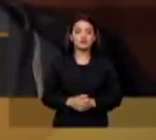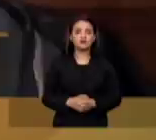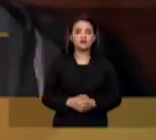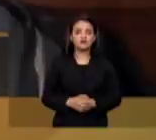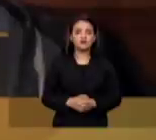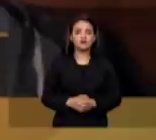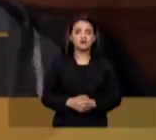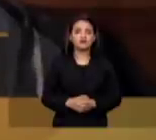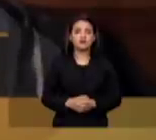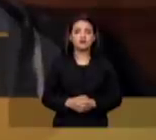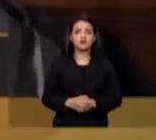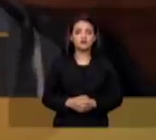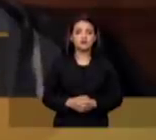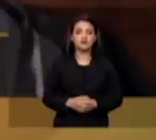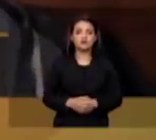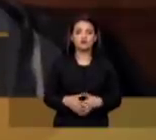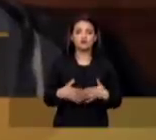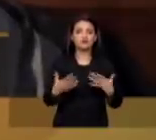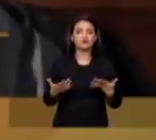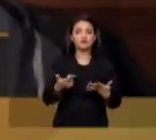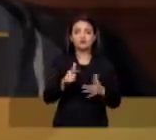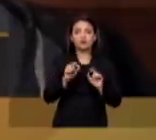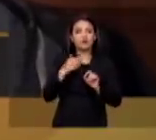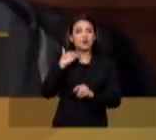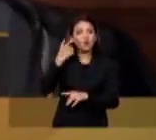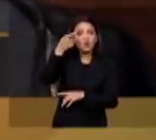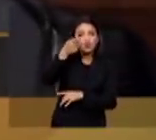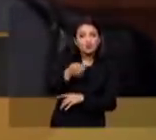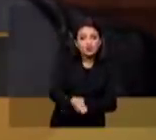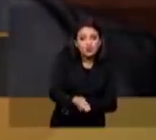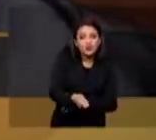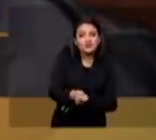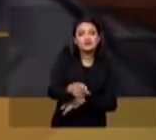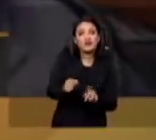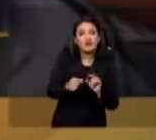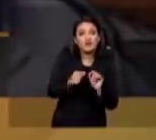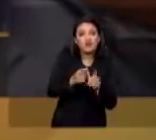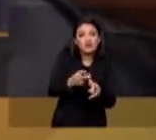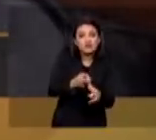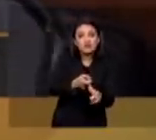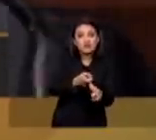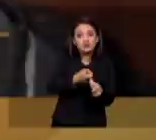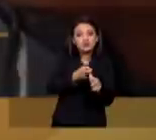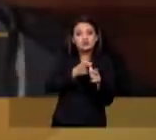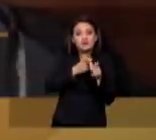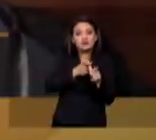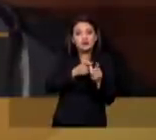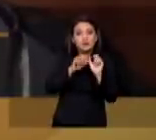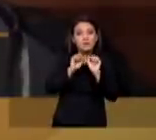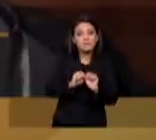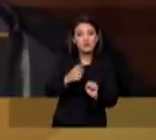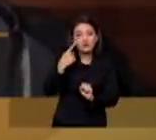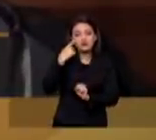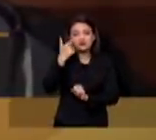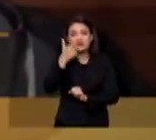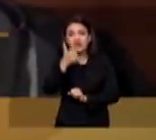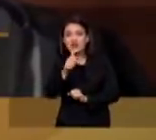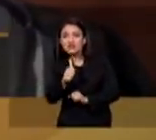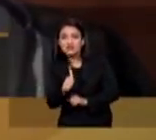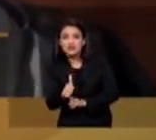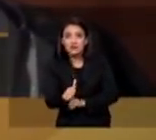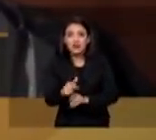juiz, cuja suspeição se alega, possa examinar previamente sua